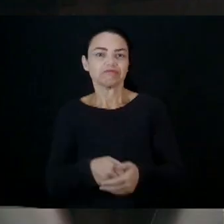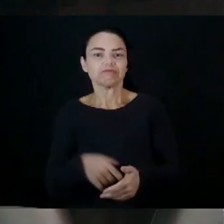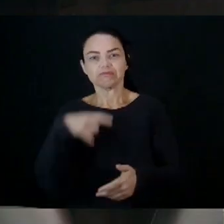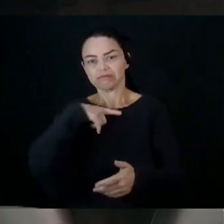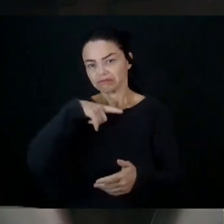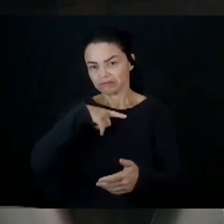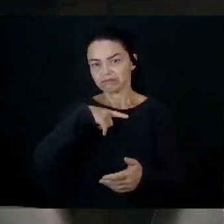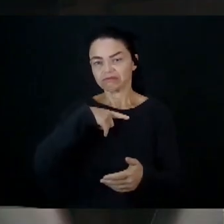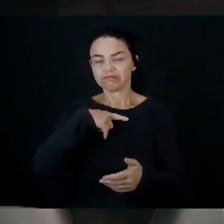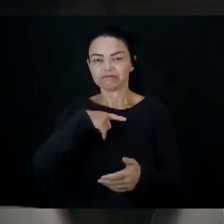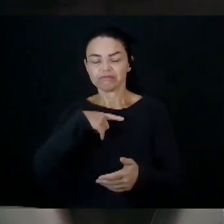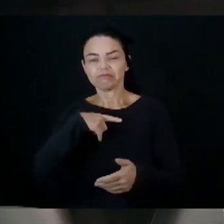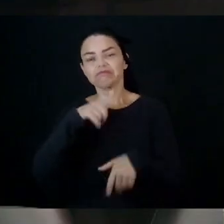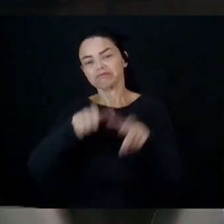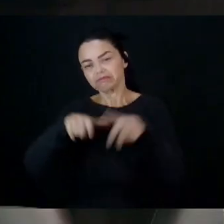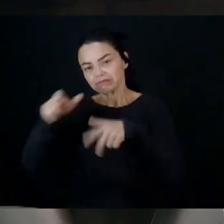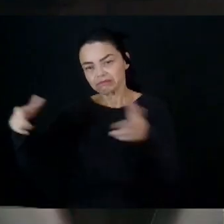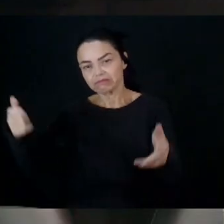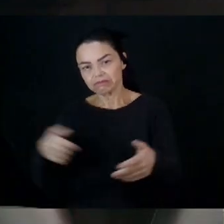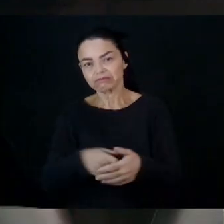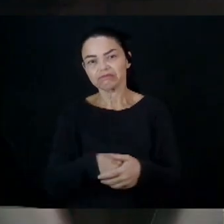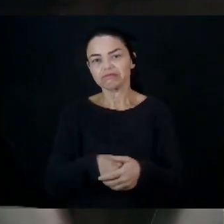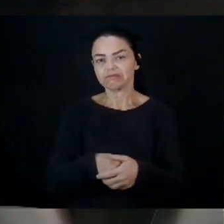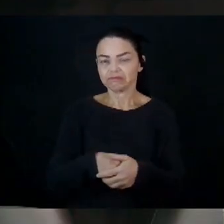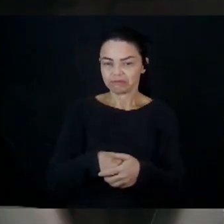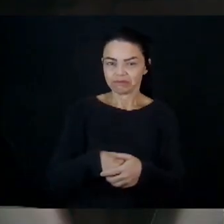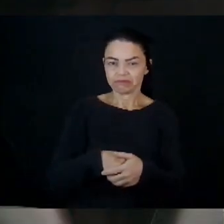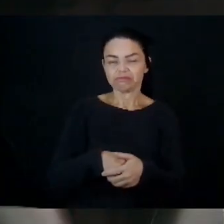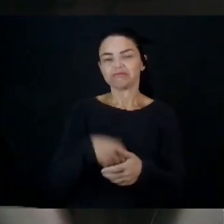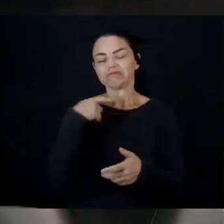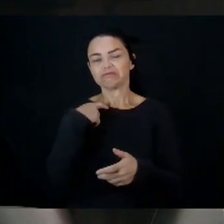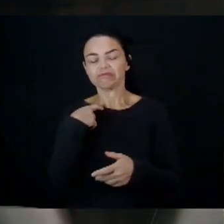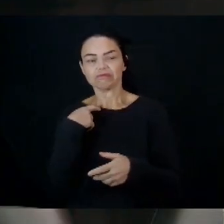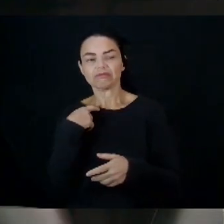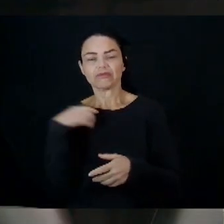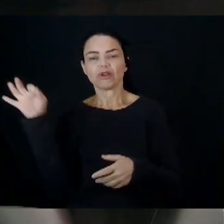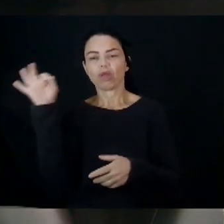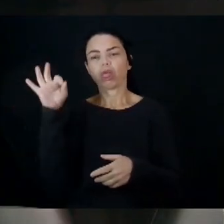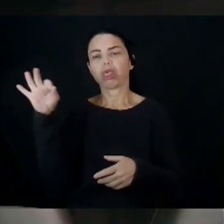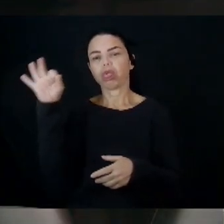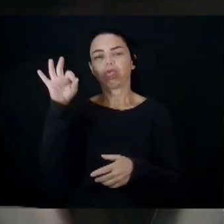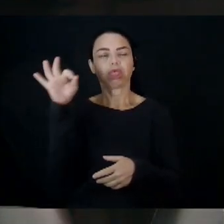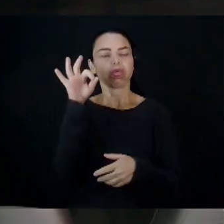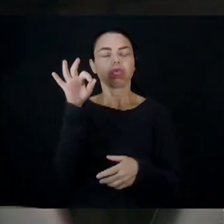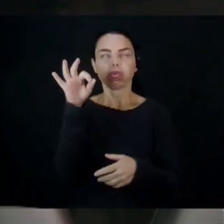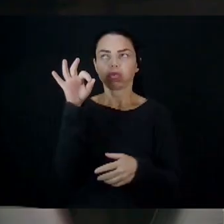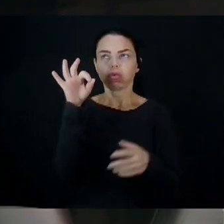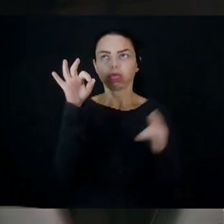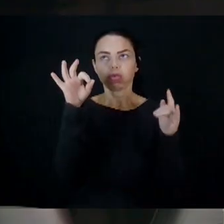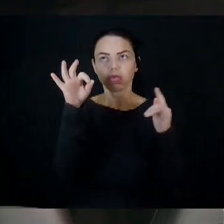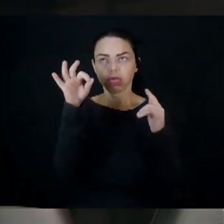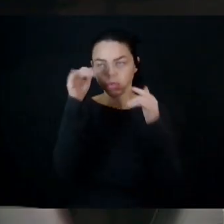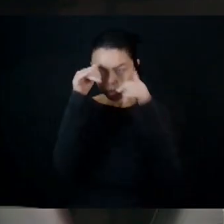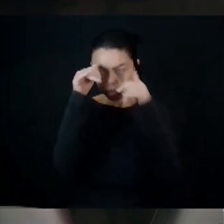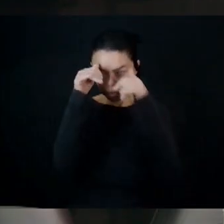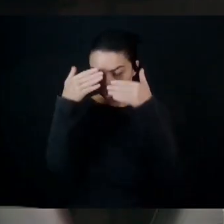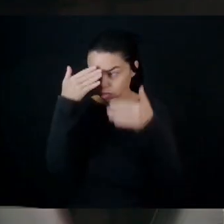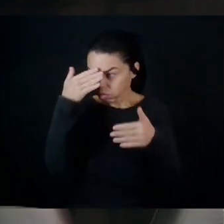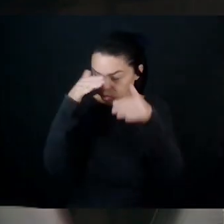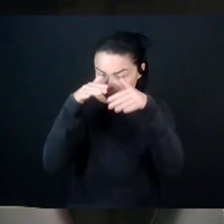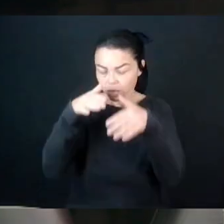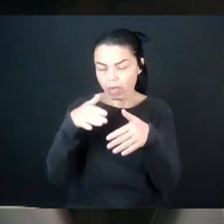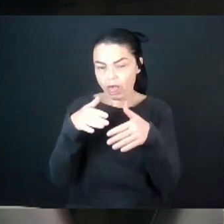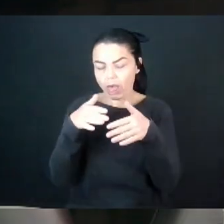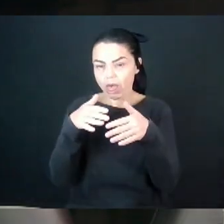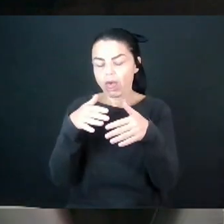tem pessoas que passou um mosquitinho, já desconcentrou, já perdeu a atenção. Sim. Então, isso é